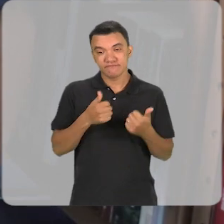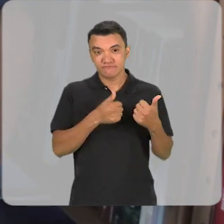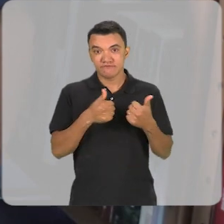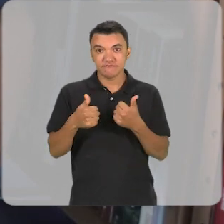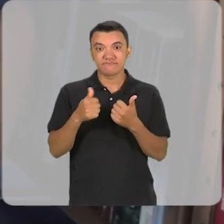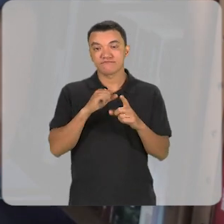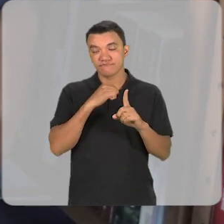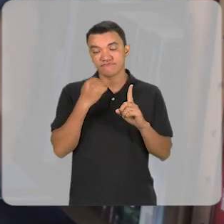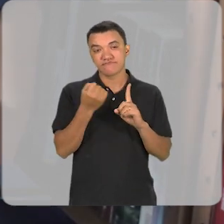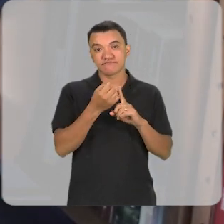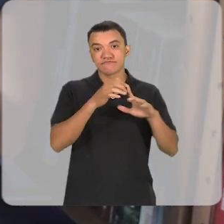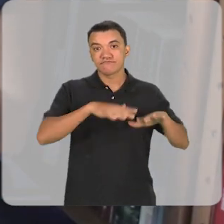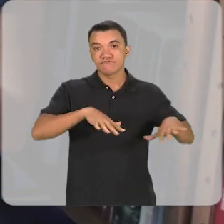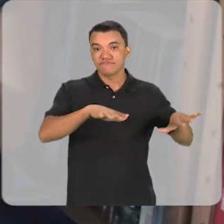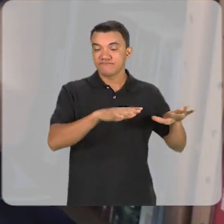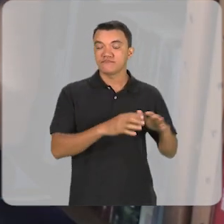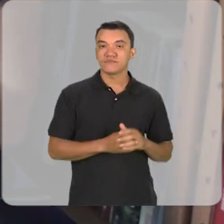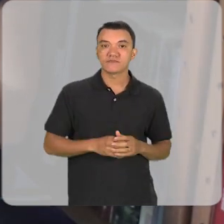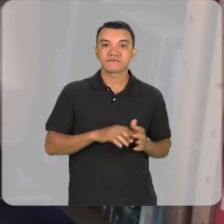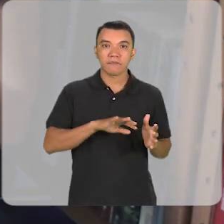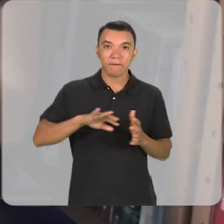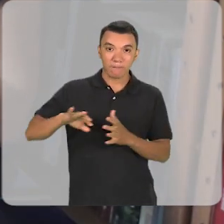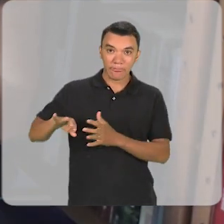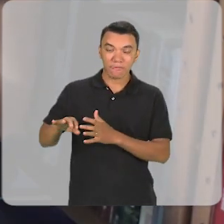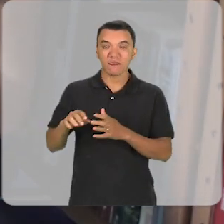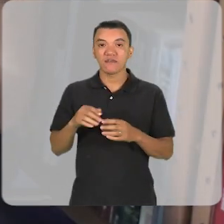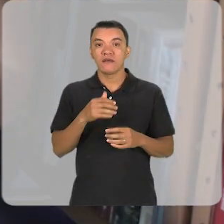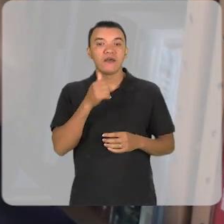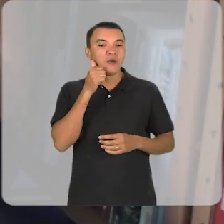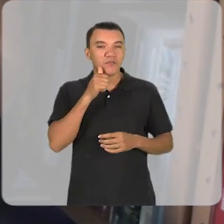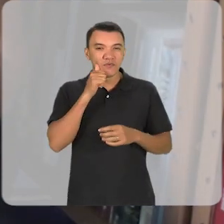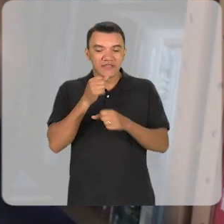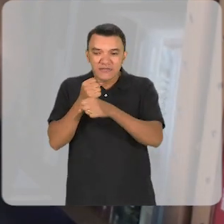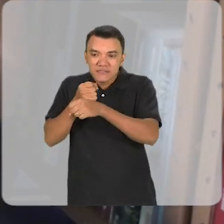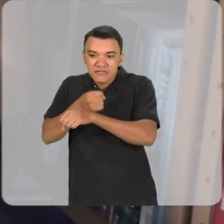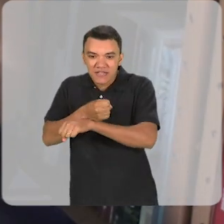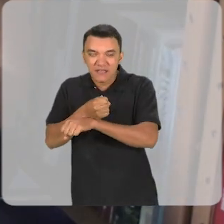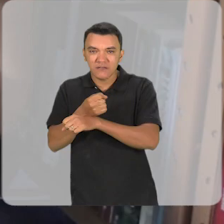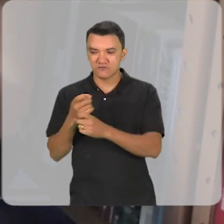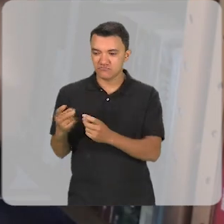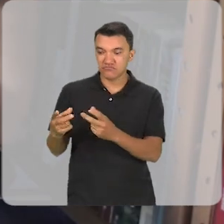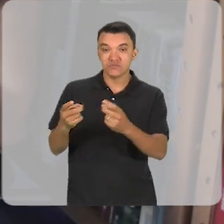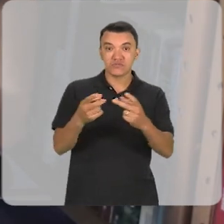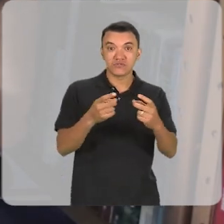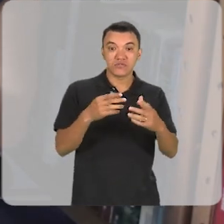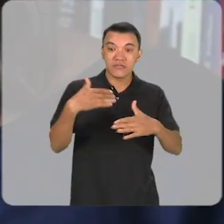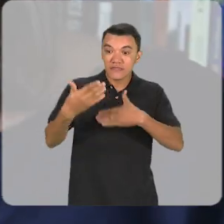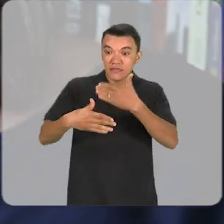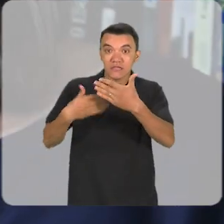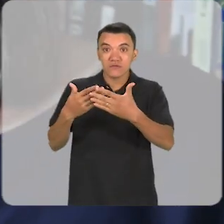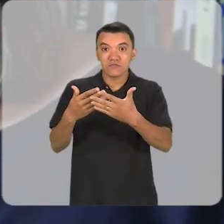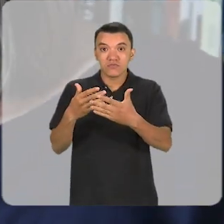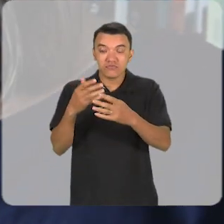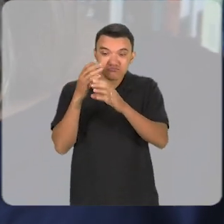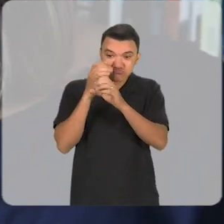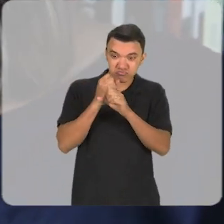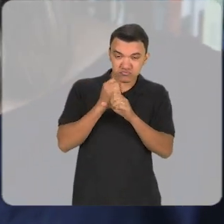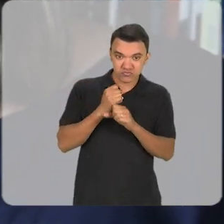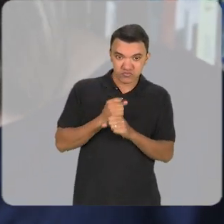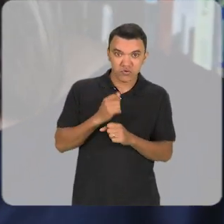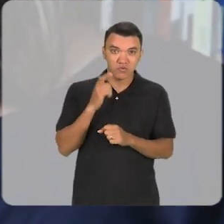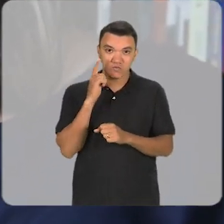No caso das escravas, o comércio de ganho levava muitas delas a obter um pecúlio, onde elas